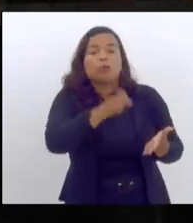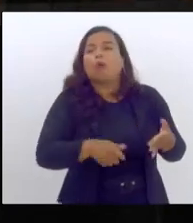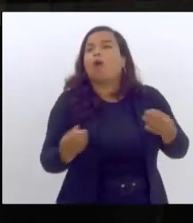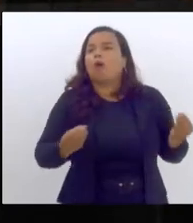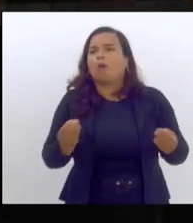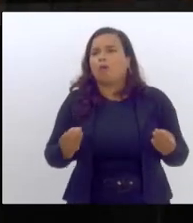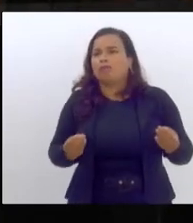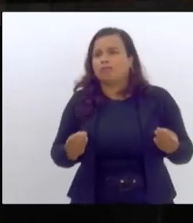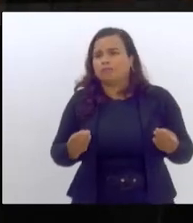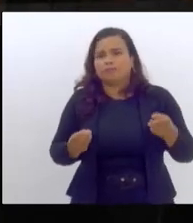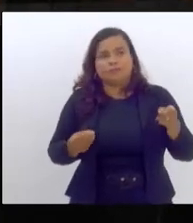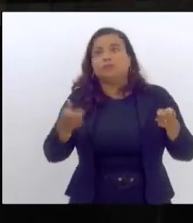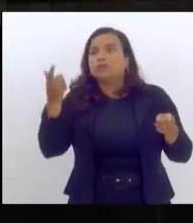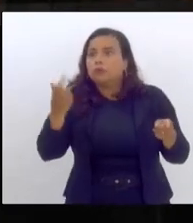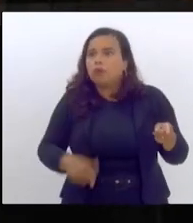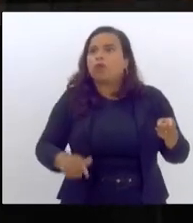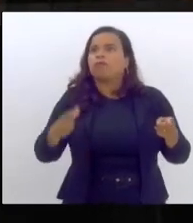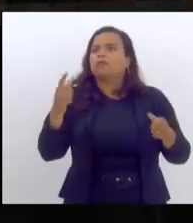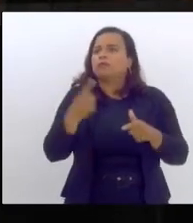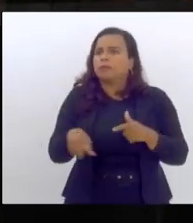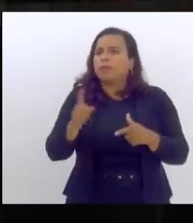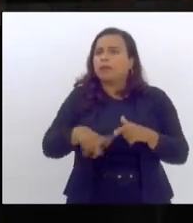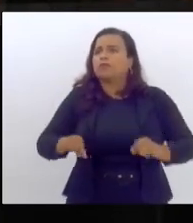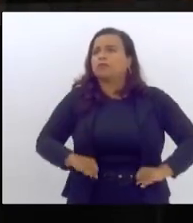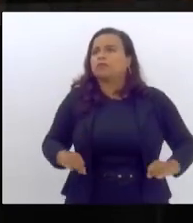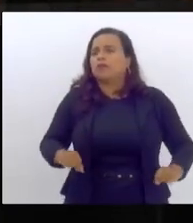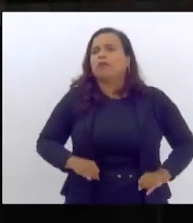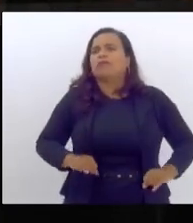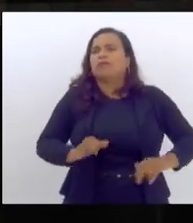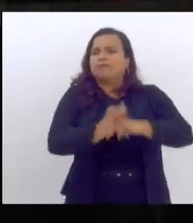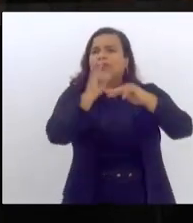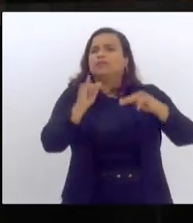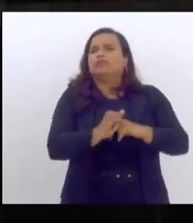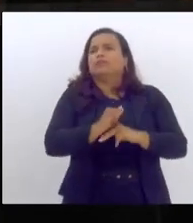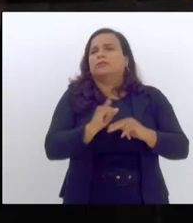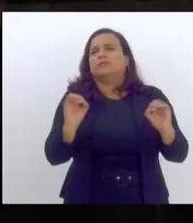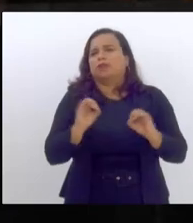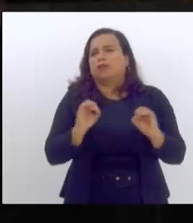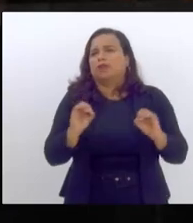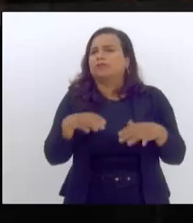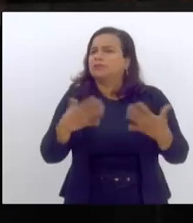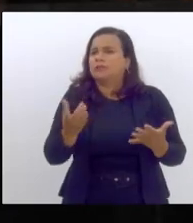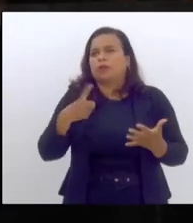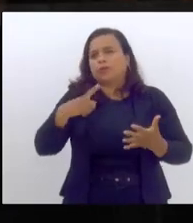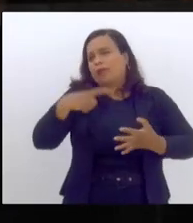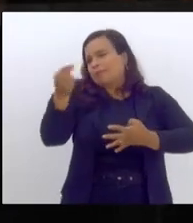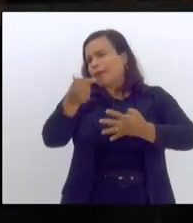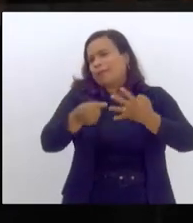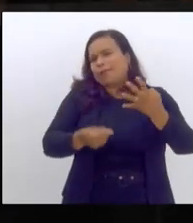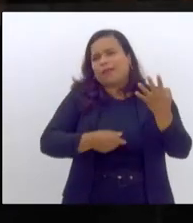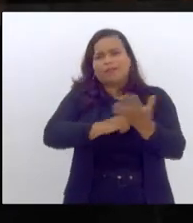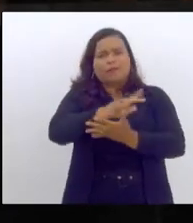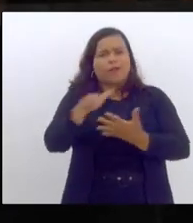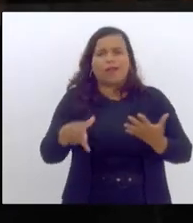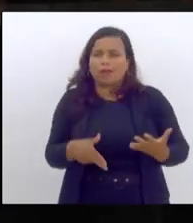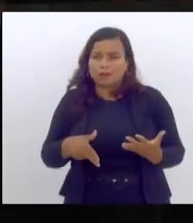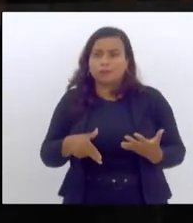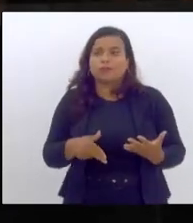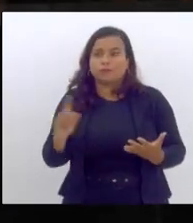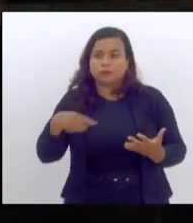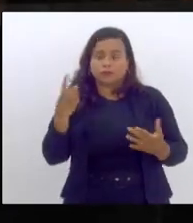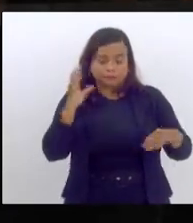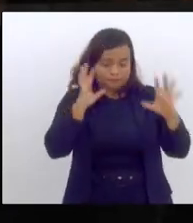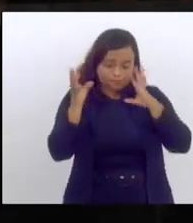ser revitimizada também dentro das delegacias? Enfim, são tantos temas que nos trouxe